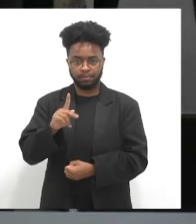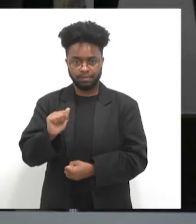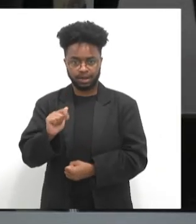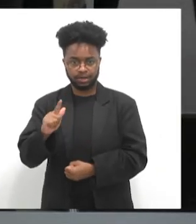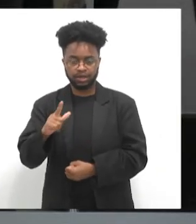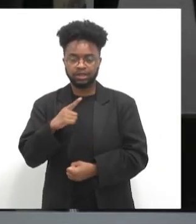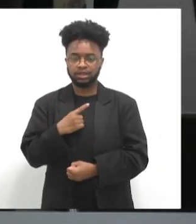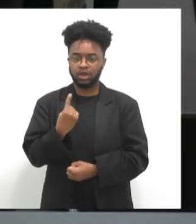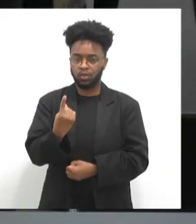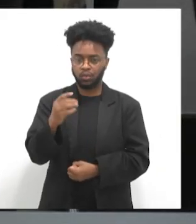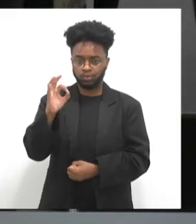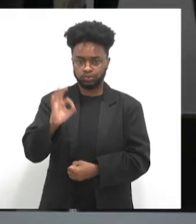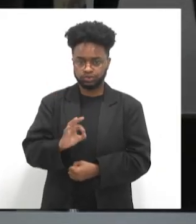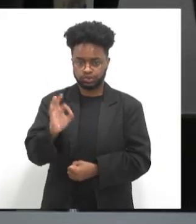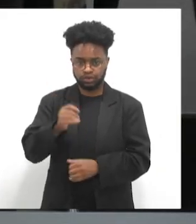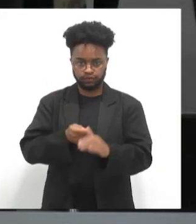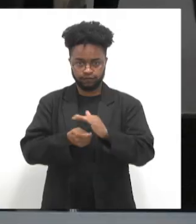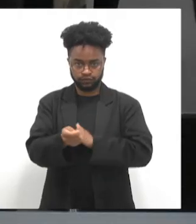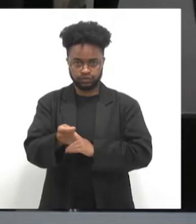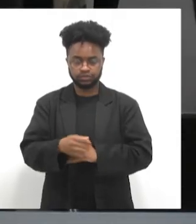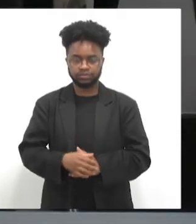1% de investimentos,